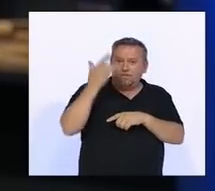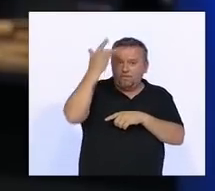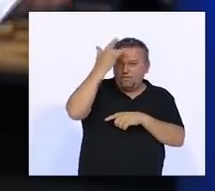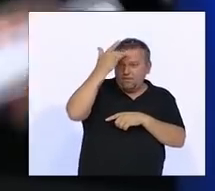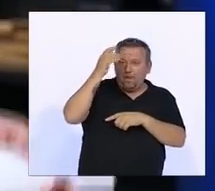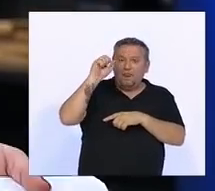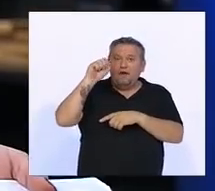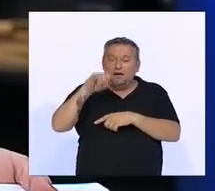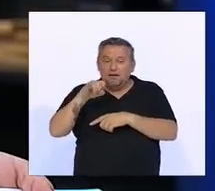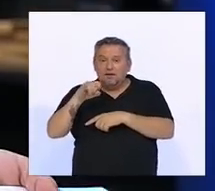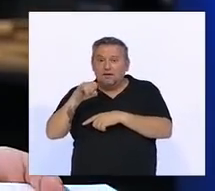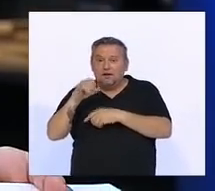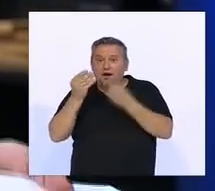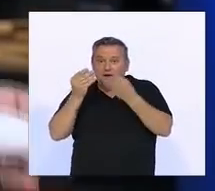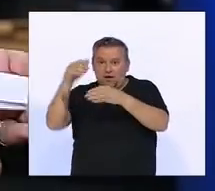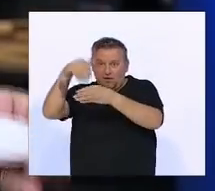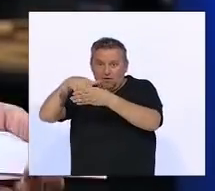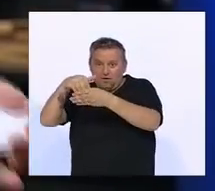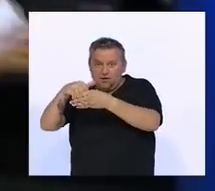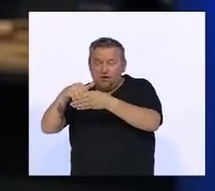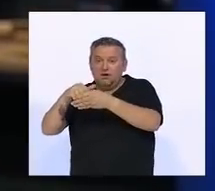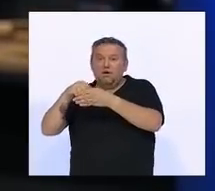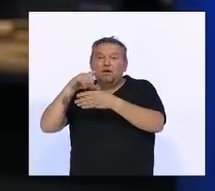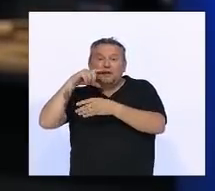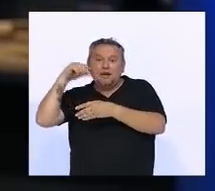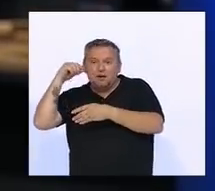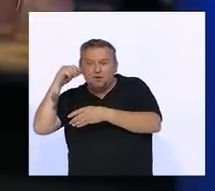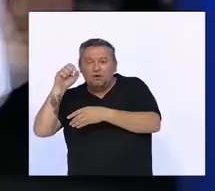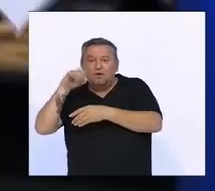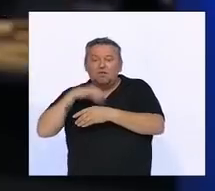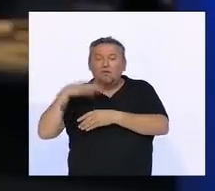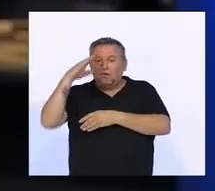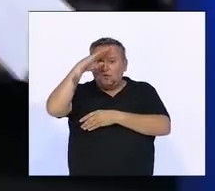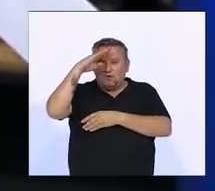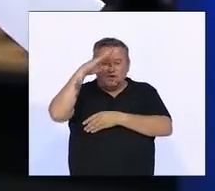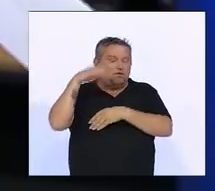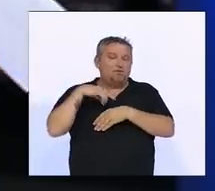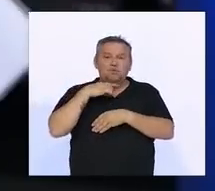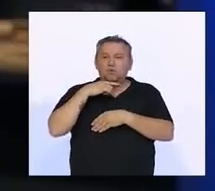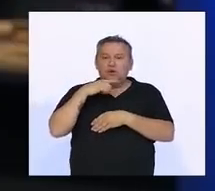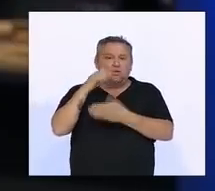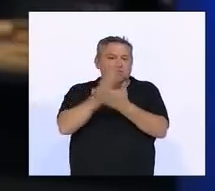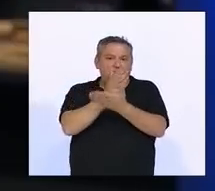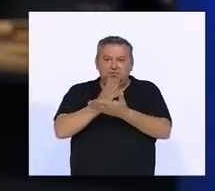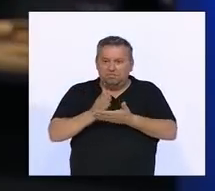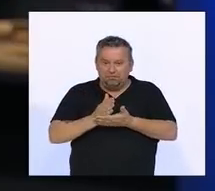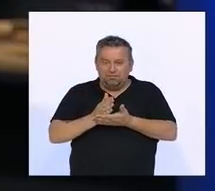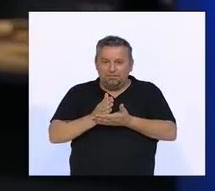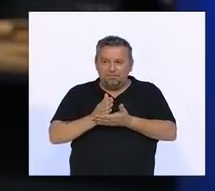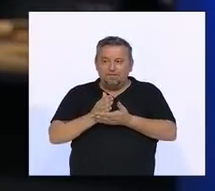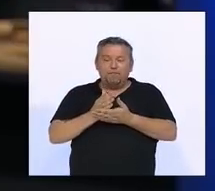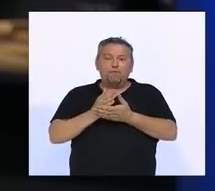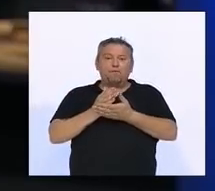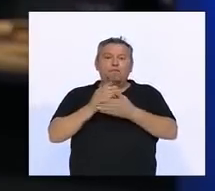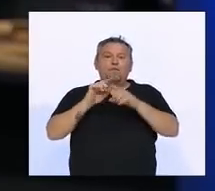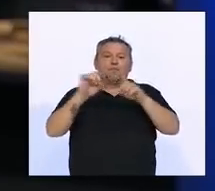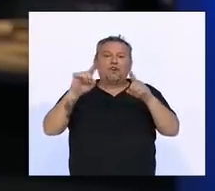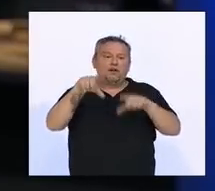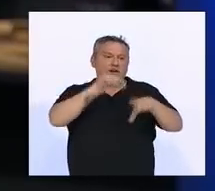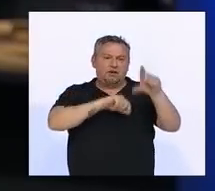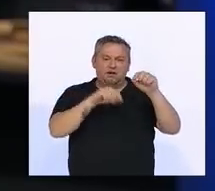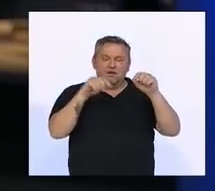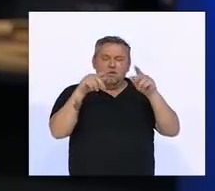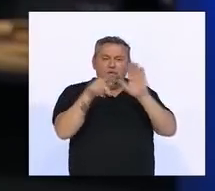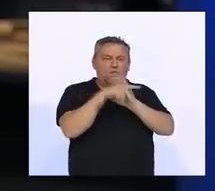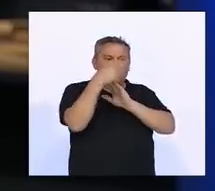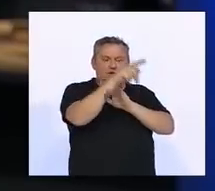Se der voto apoiando Ciro, vota Ciro. Se for Bolsonaro, é Bolsonaro. Não existe limites ali. É a decisão deles,